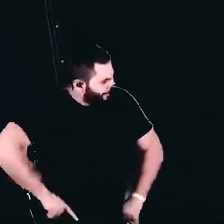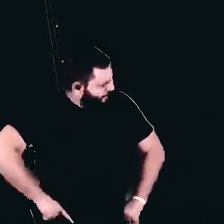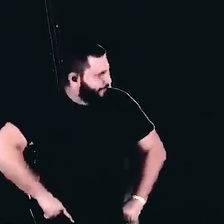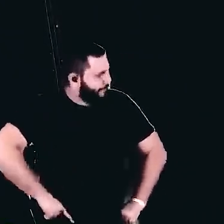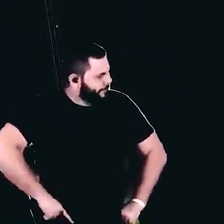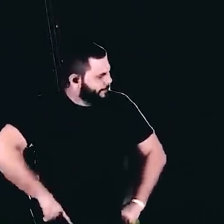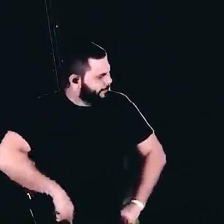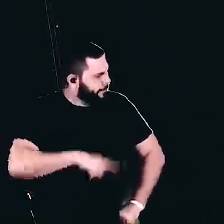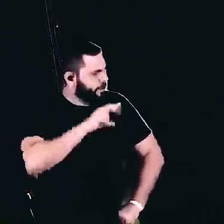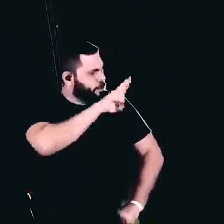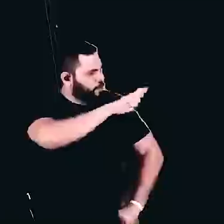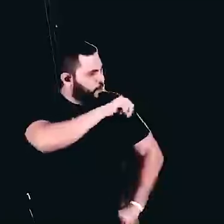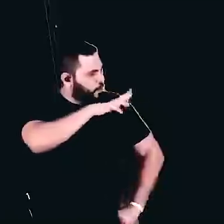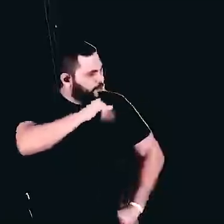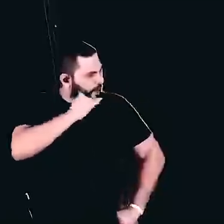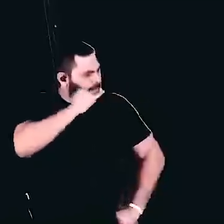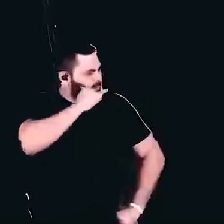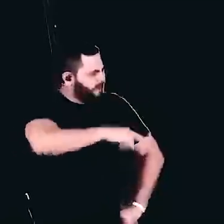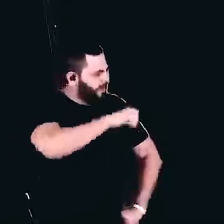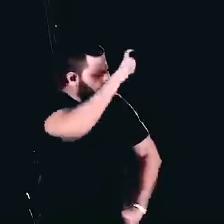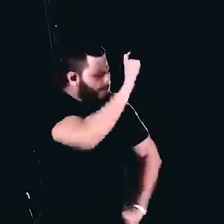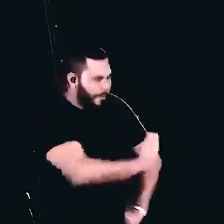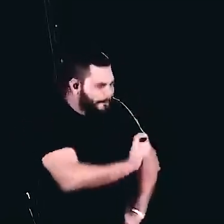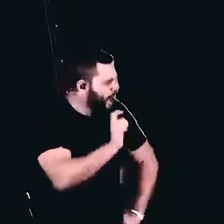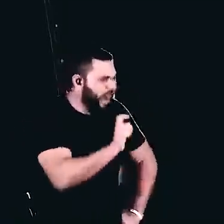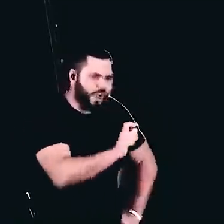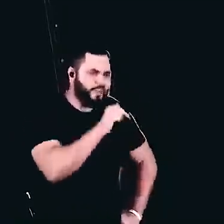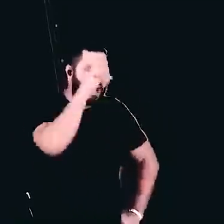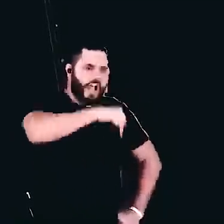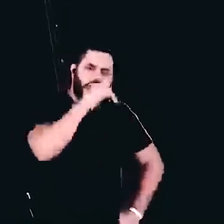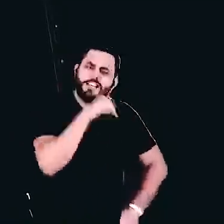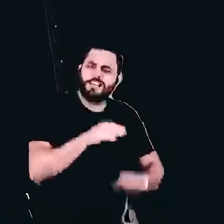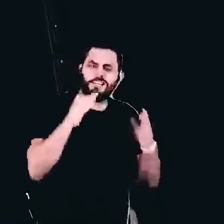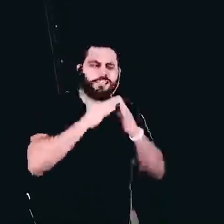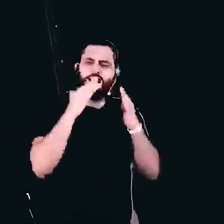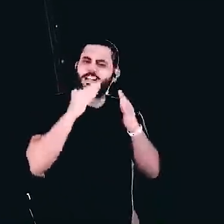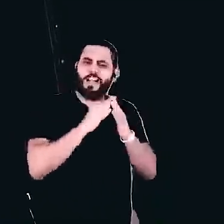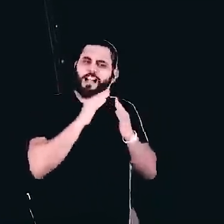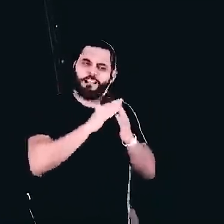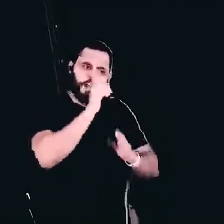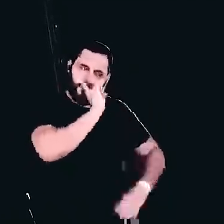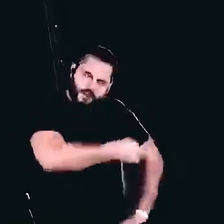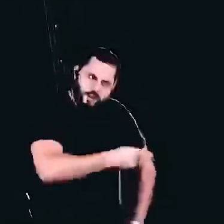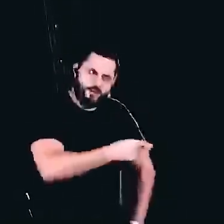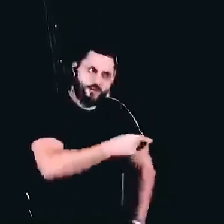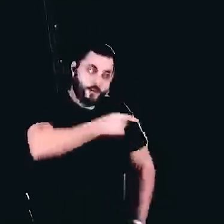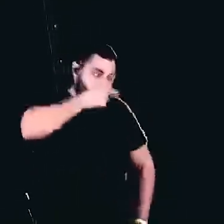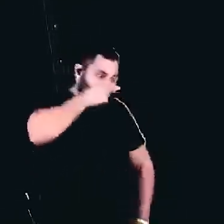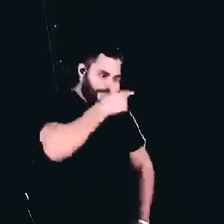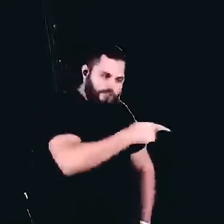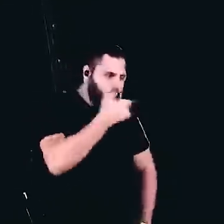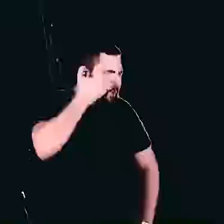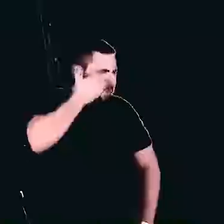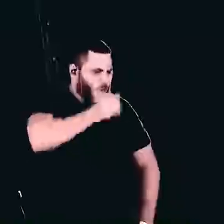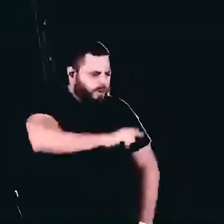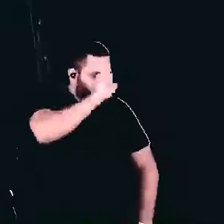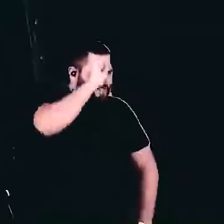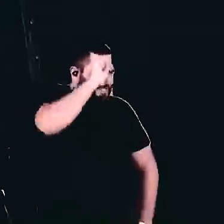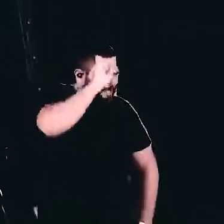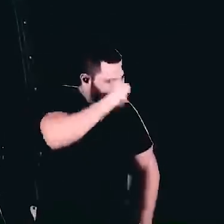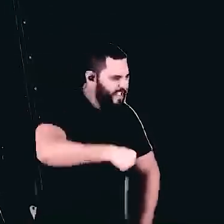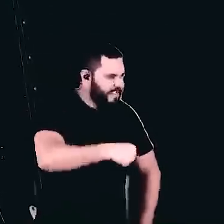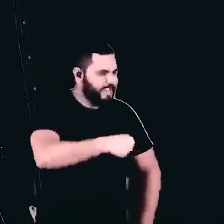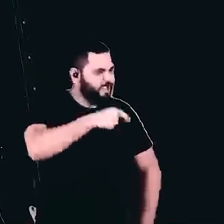olhando. Nunca mais fale esta palavra dentro desta casa, Laura. Você consegue,